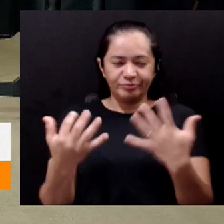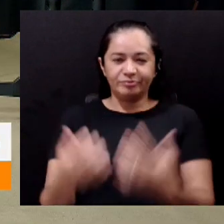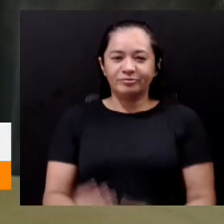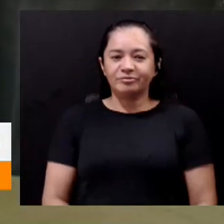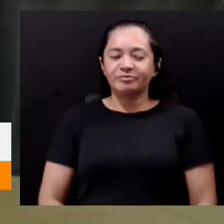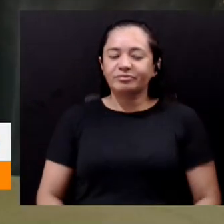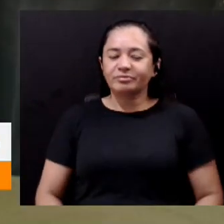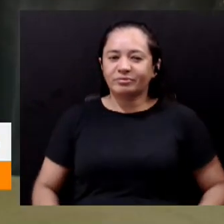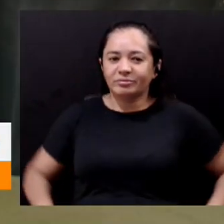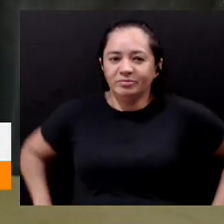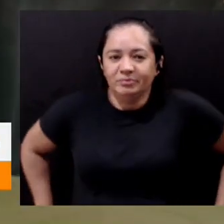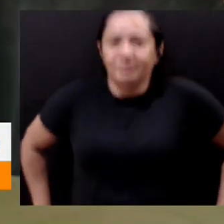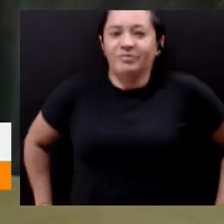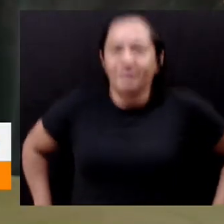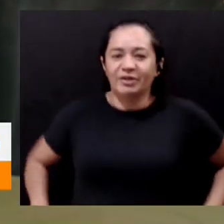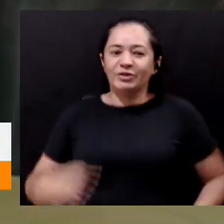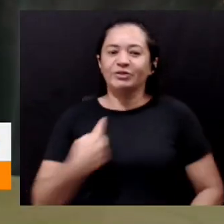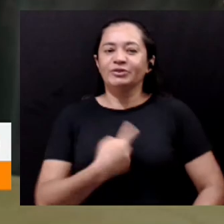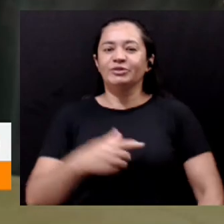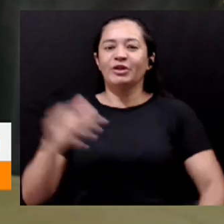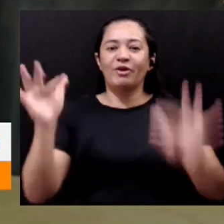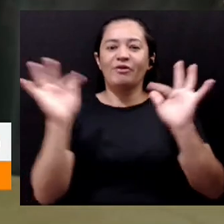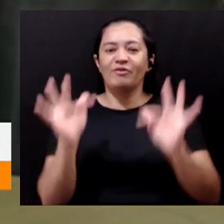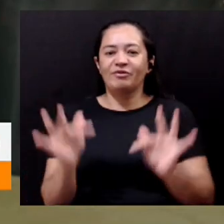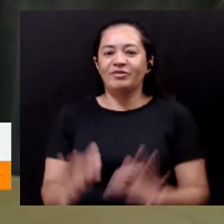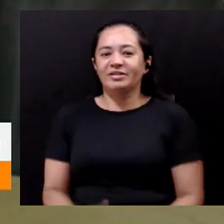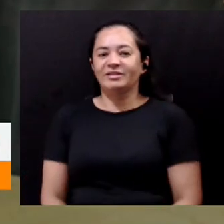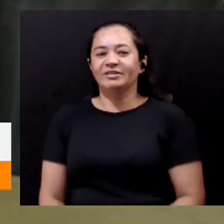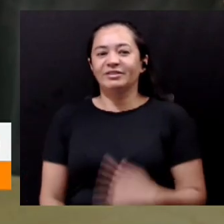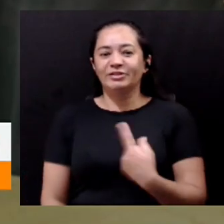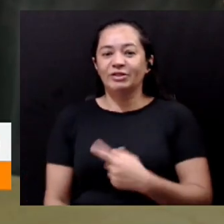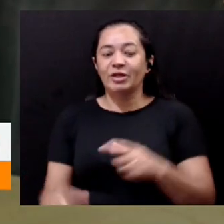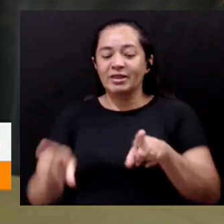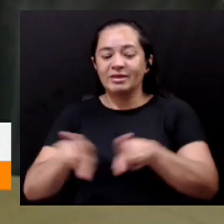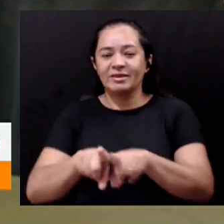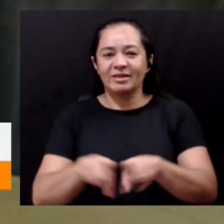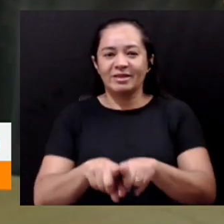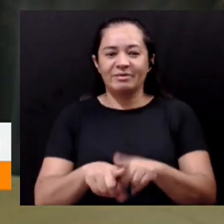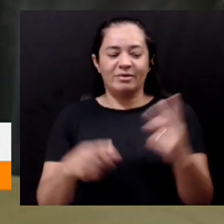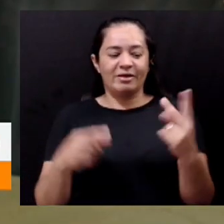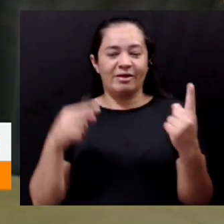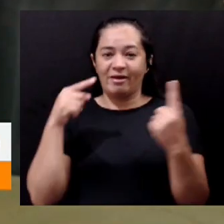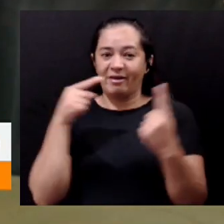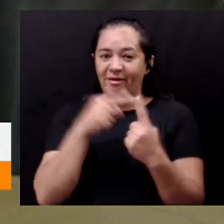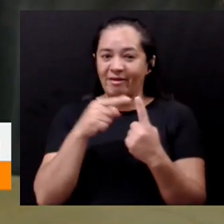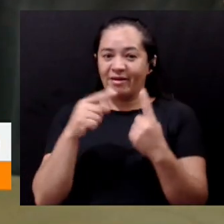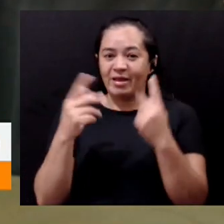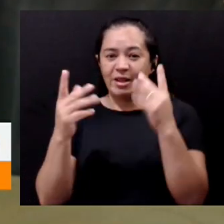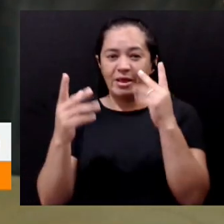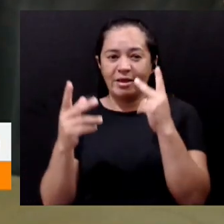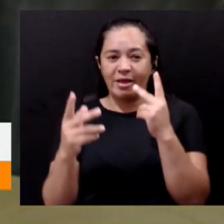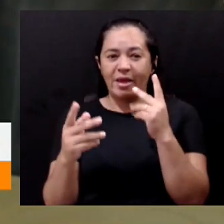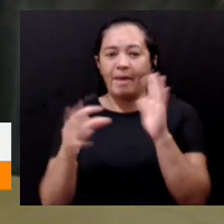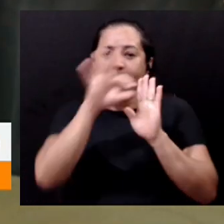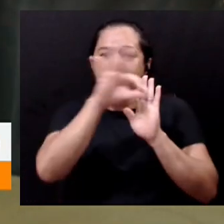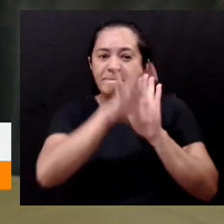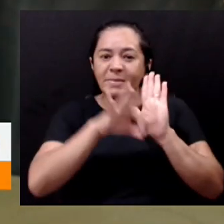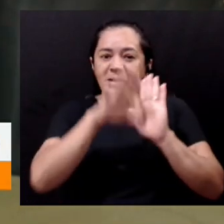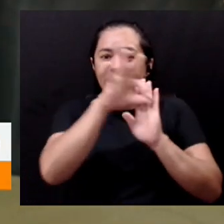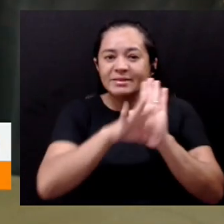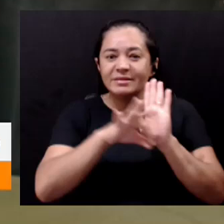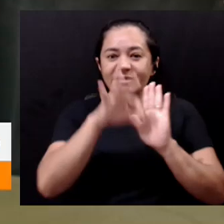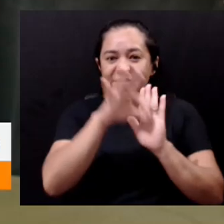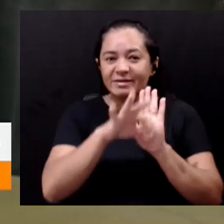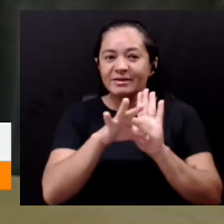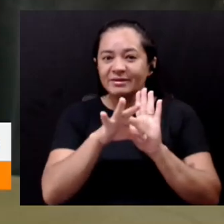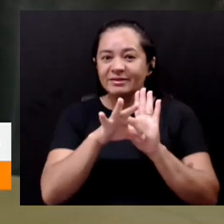toda nossa, pode ter certeza. E com a gente também, ele é psicanalista, é especialista em comportamento